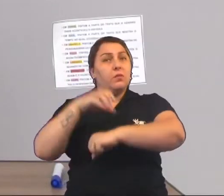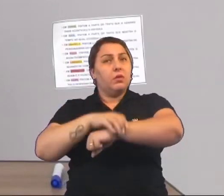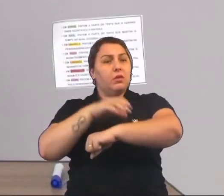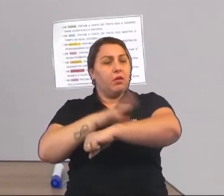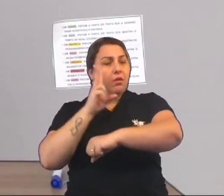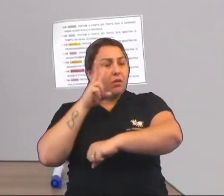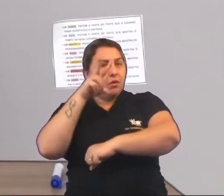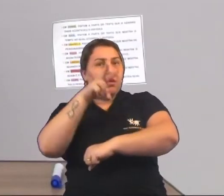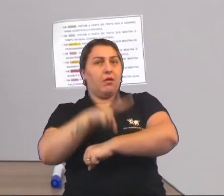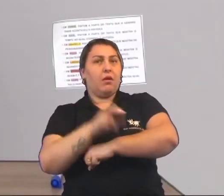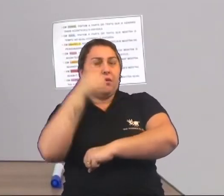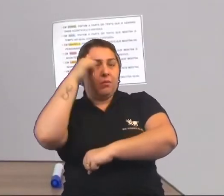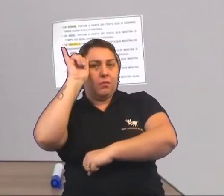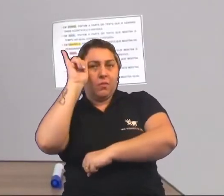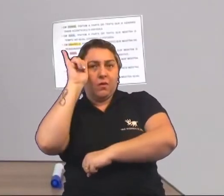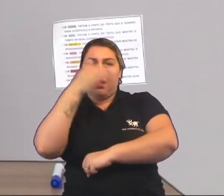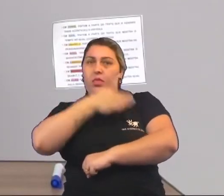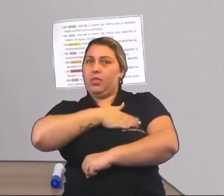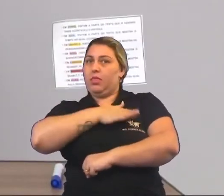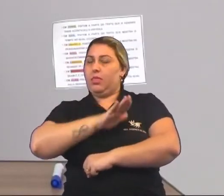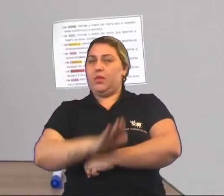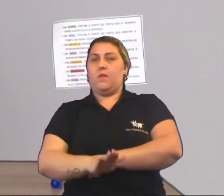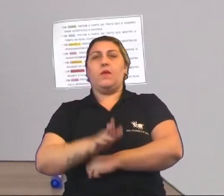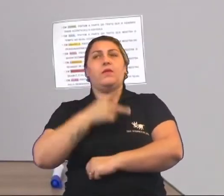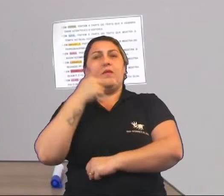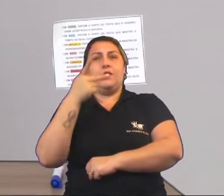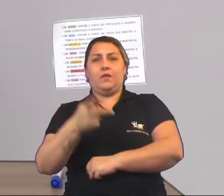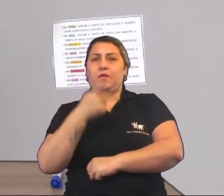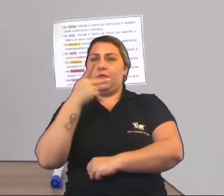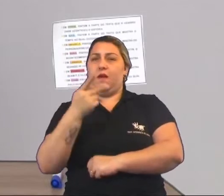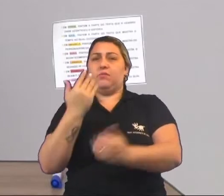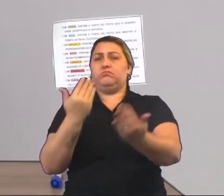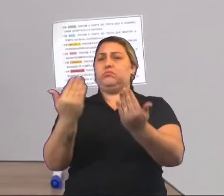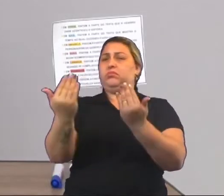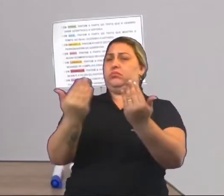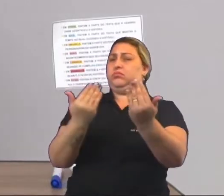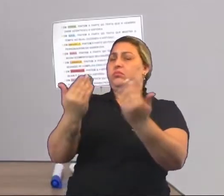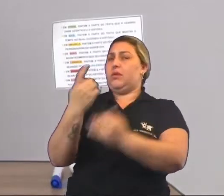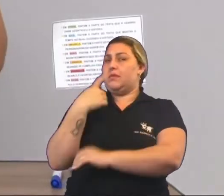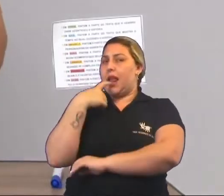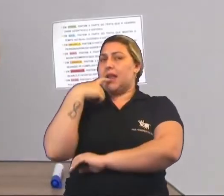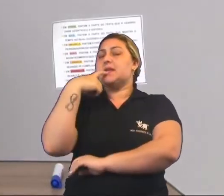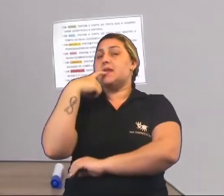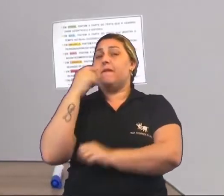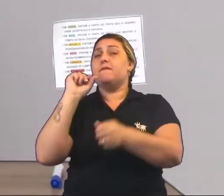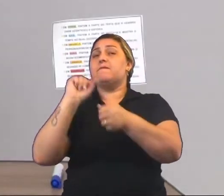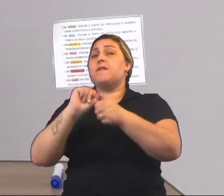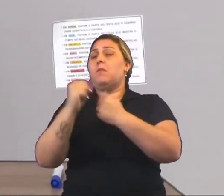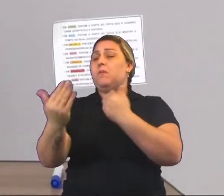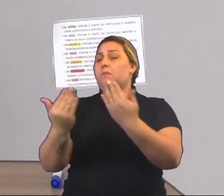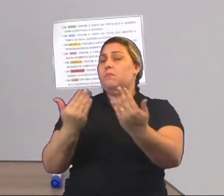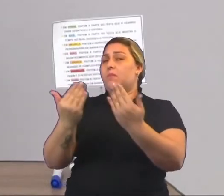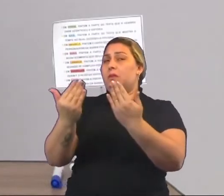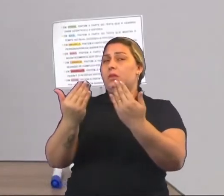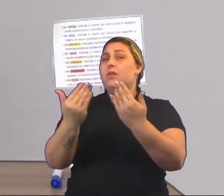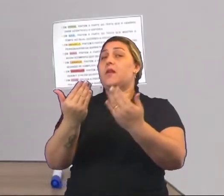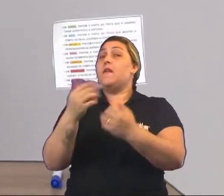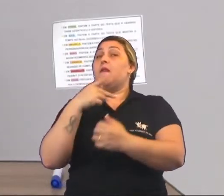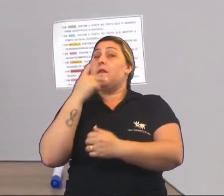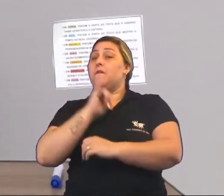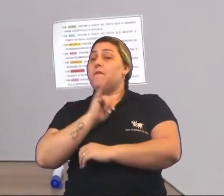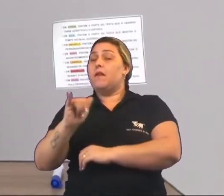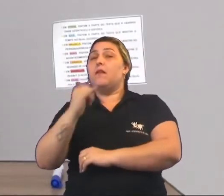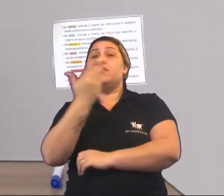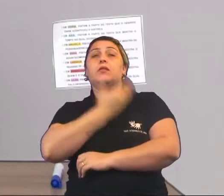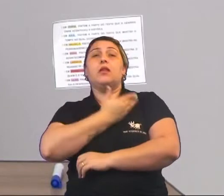olha aquela situação e ele não gosta muito. Ele diz, ele se compara, ele fica com inveja, ele faz uma comparação e diz aos seus amigos,